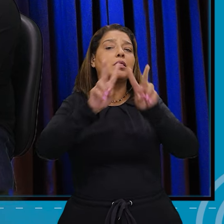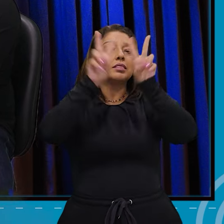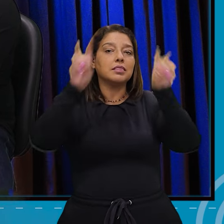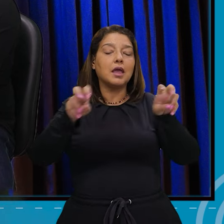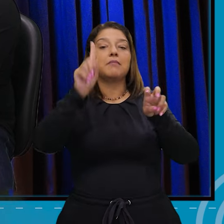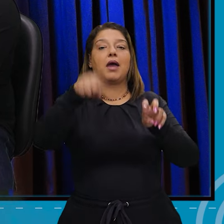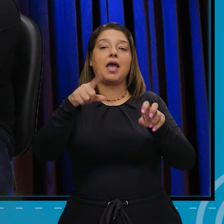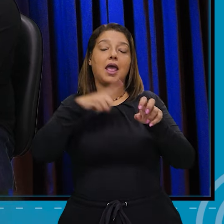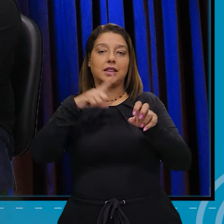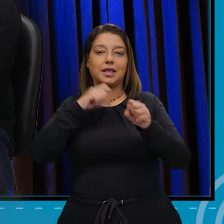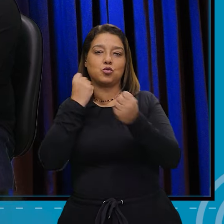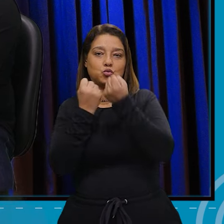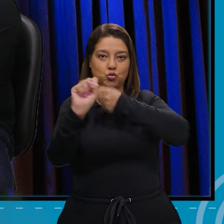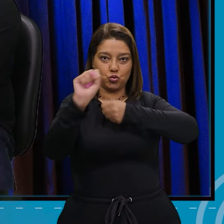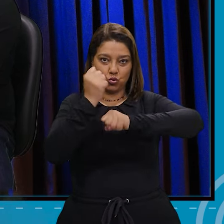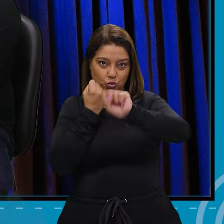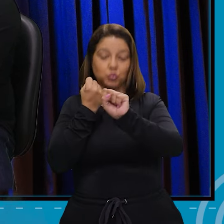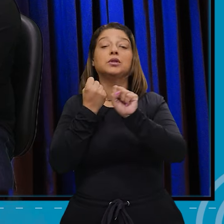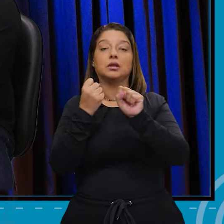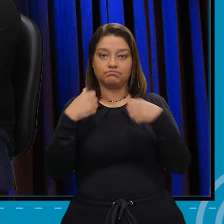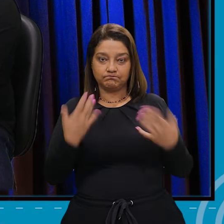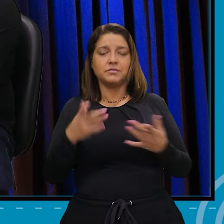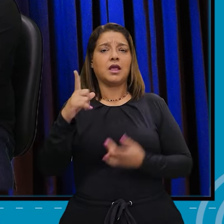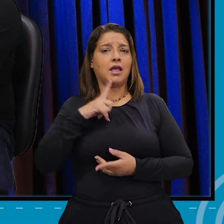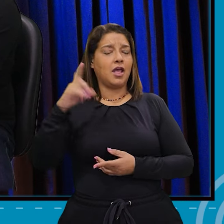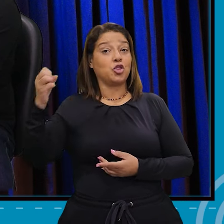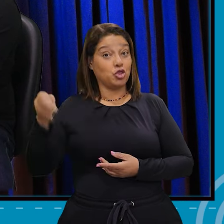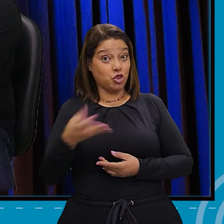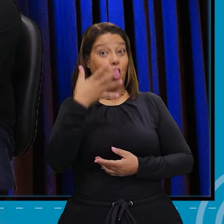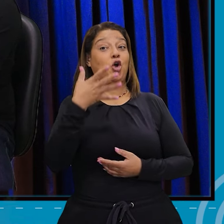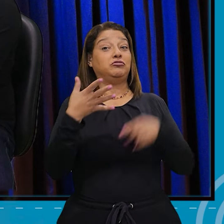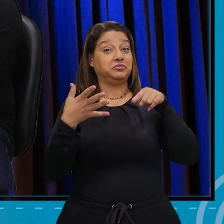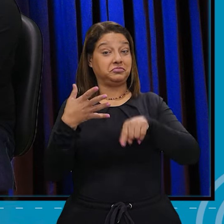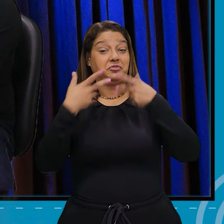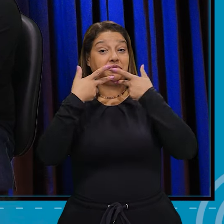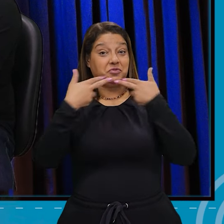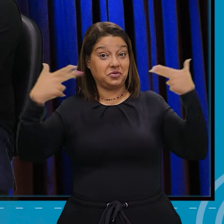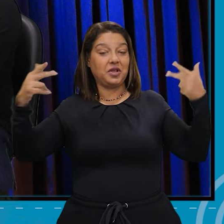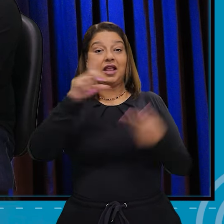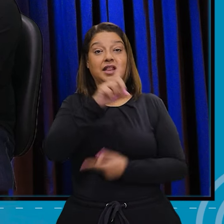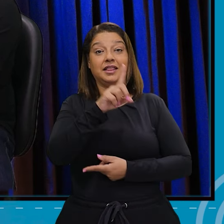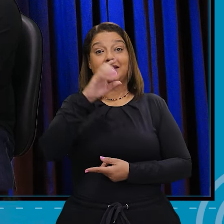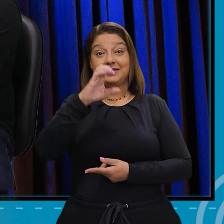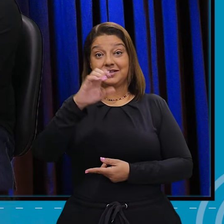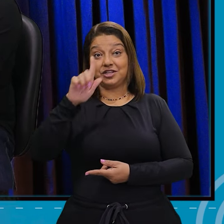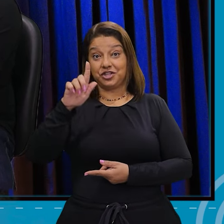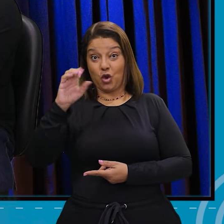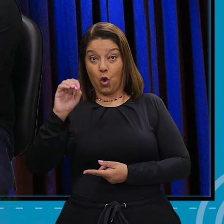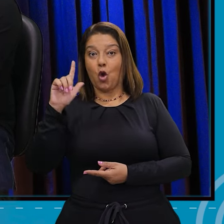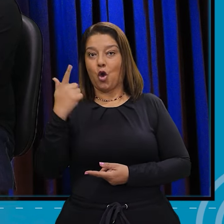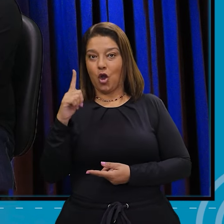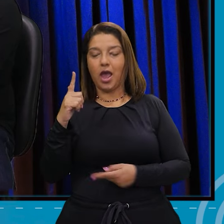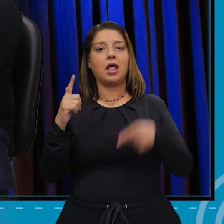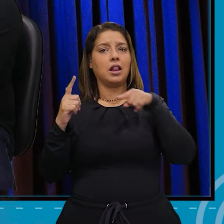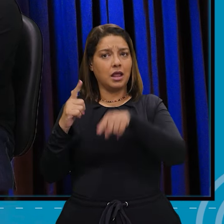sobre lutas, né? Ok. Então, é uma das grandes novidades implantadas pelo DCGO Goiás, porque apesar